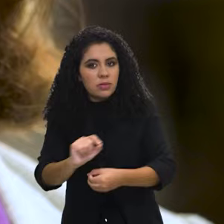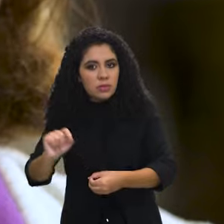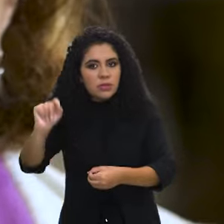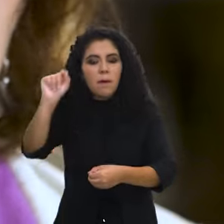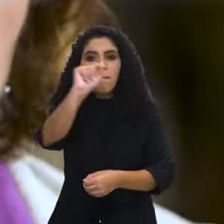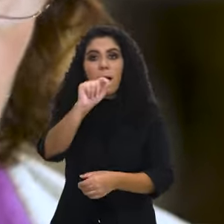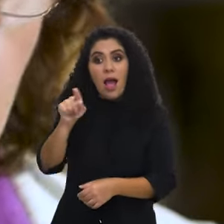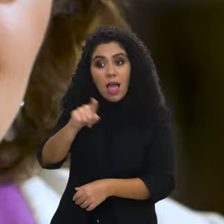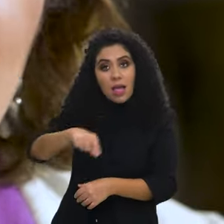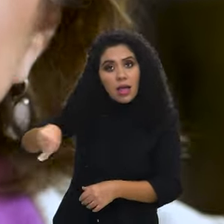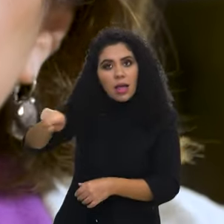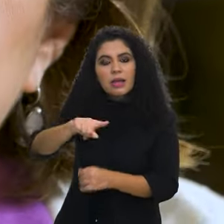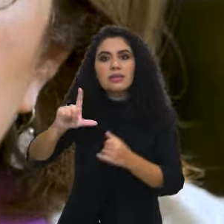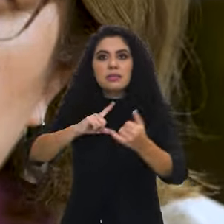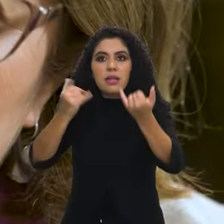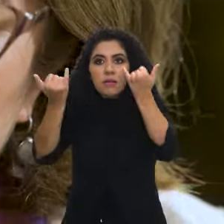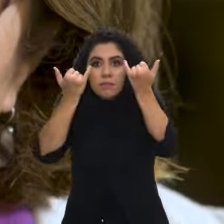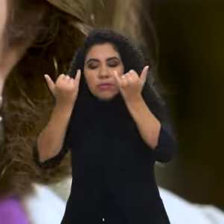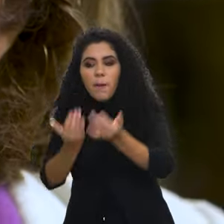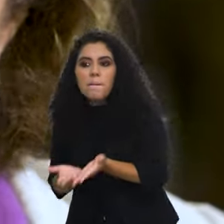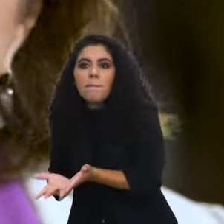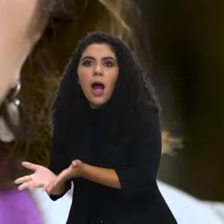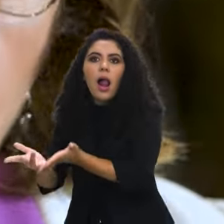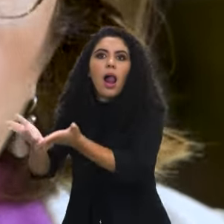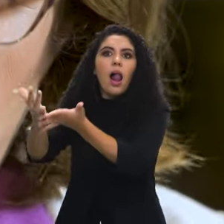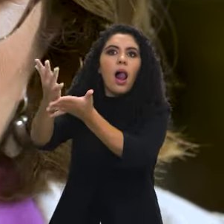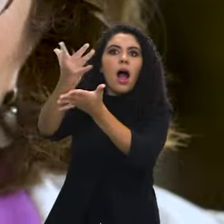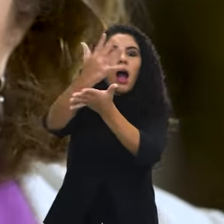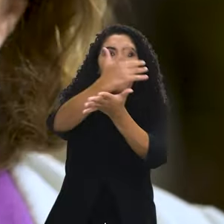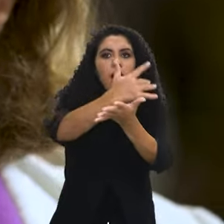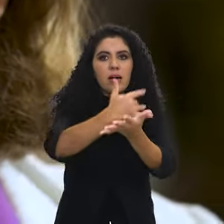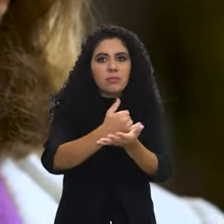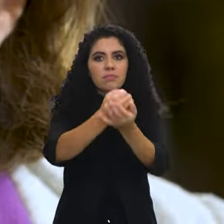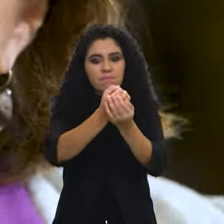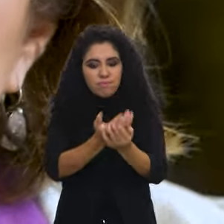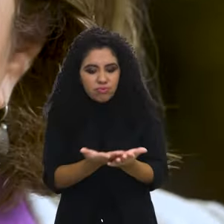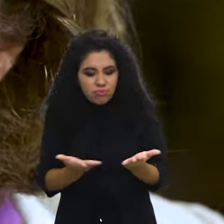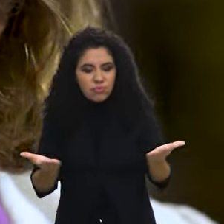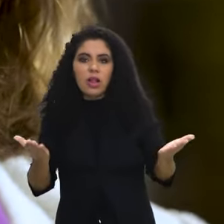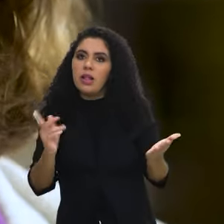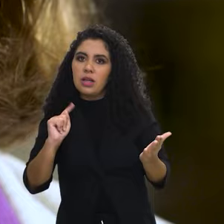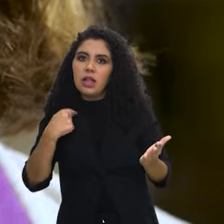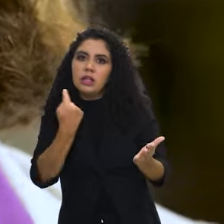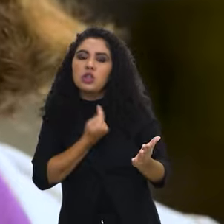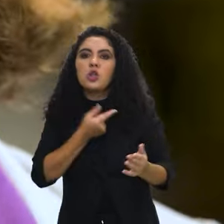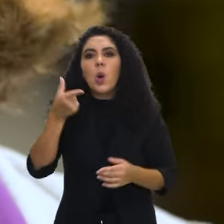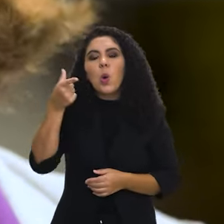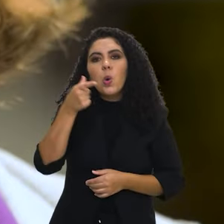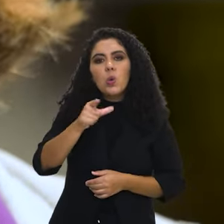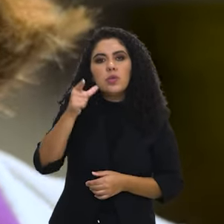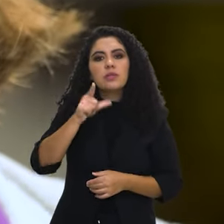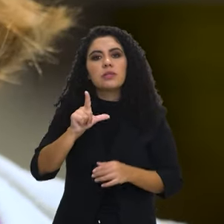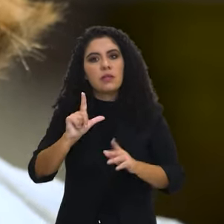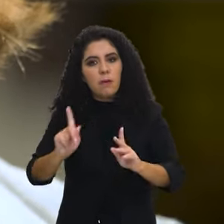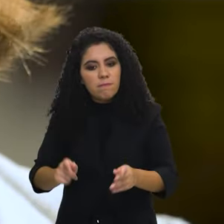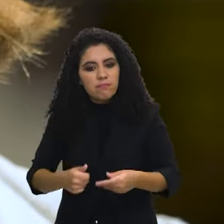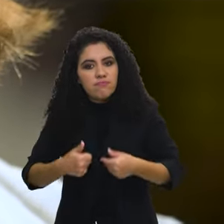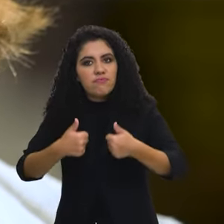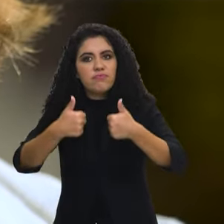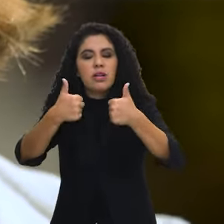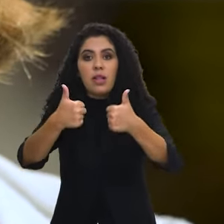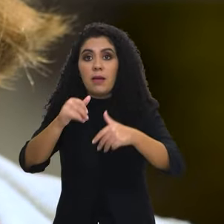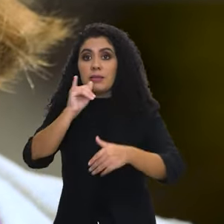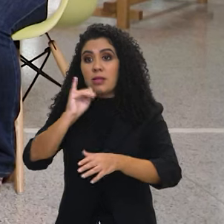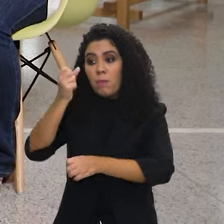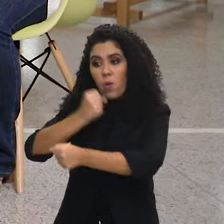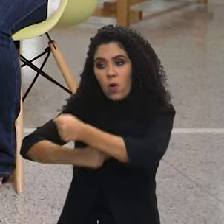elas que tem a capilaridade lá na ponta é lá que acontece é lá que elas dão conta então nós vamos fortalecer